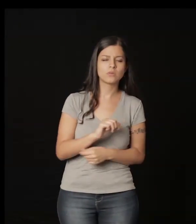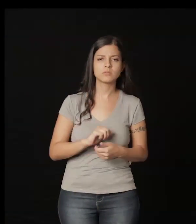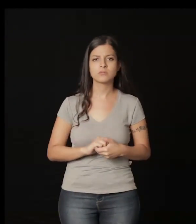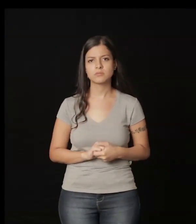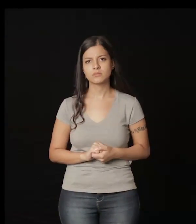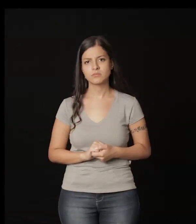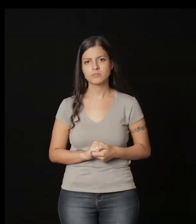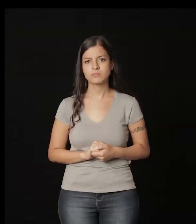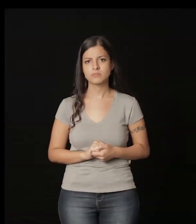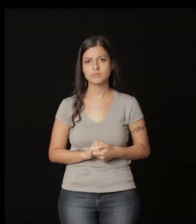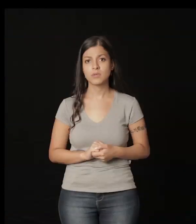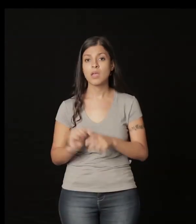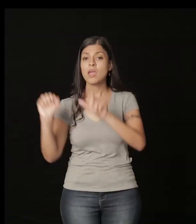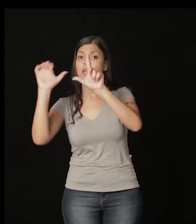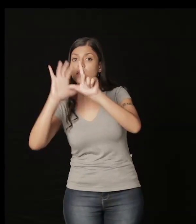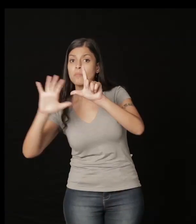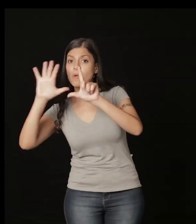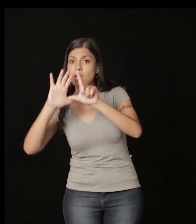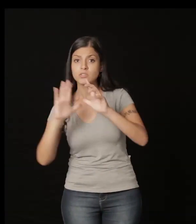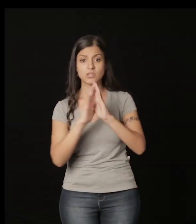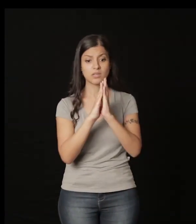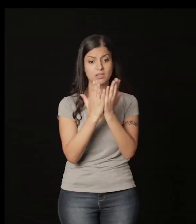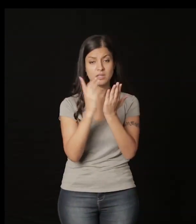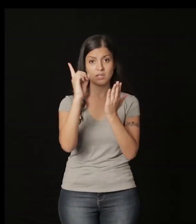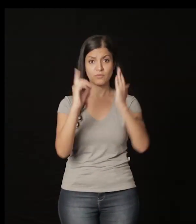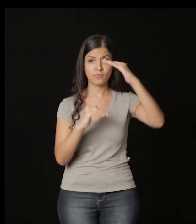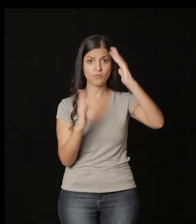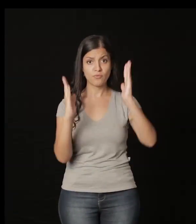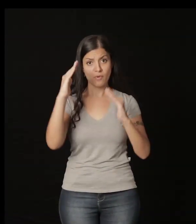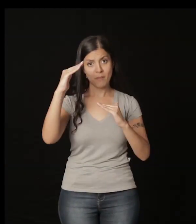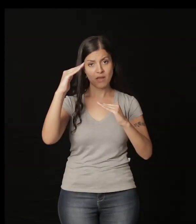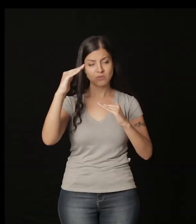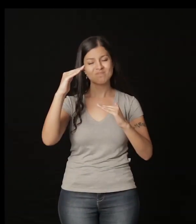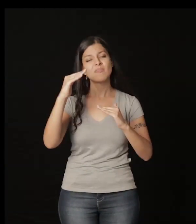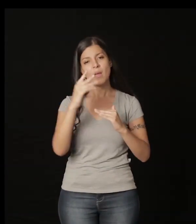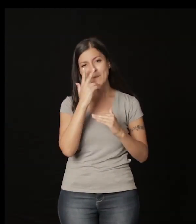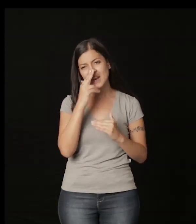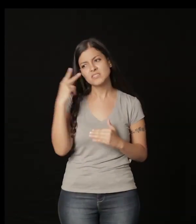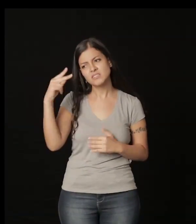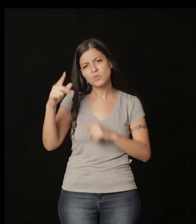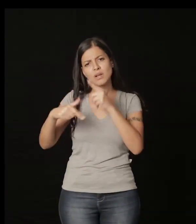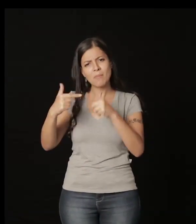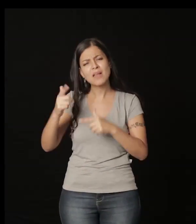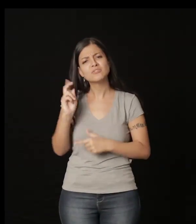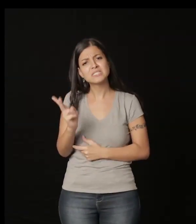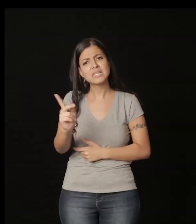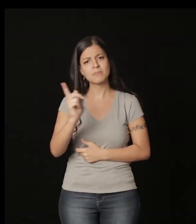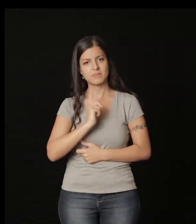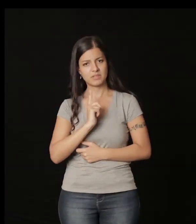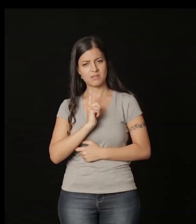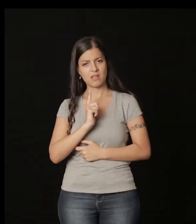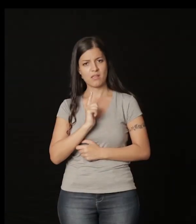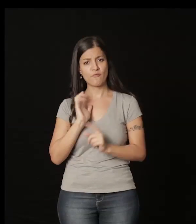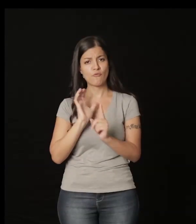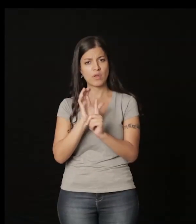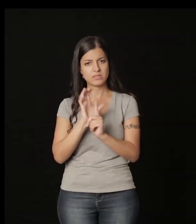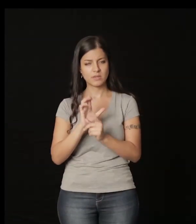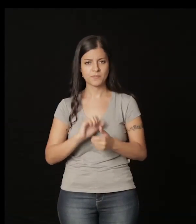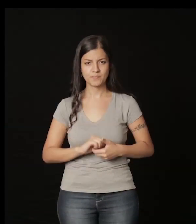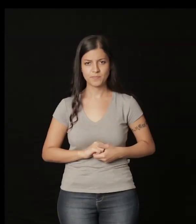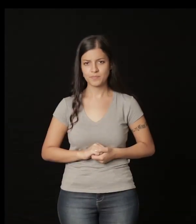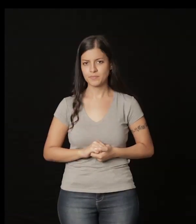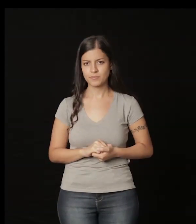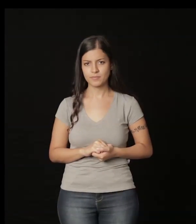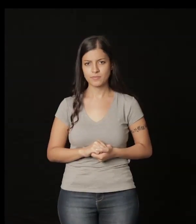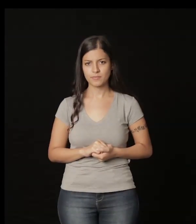da apropriação da imagem no formato do livro é uma constante também no trabalho de vocês. O livro é